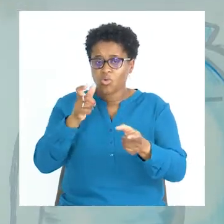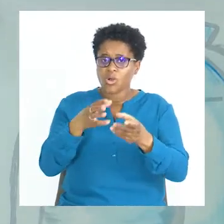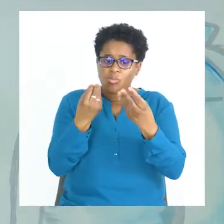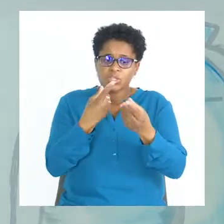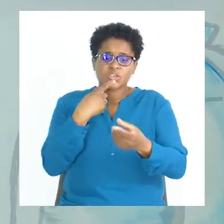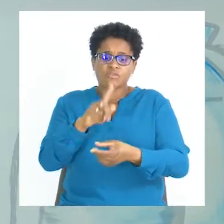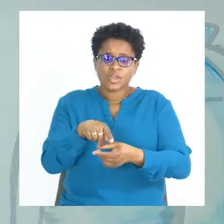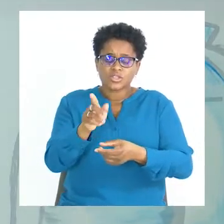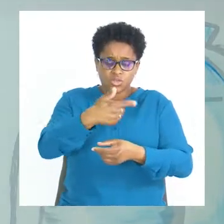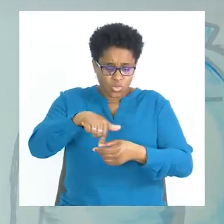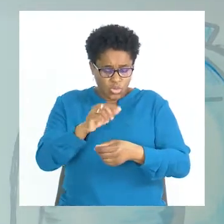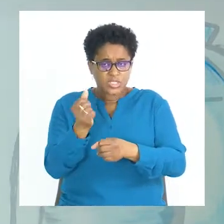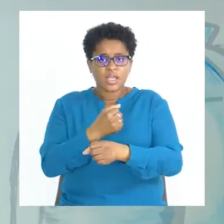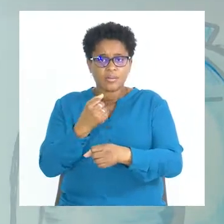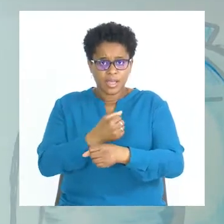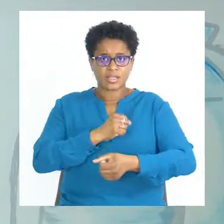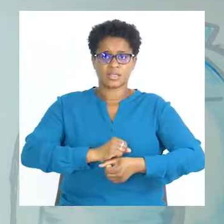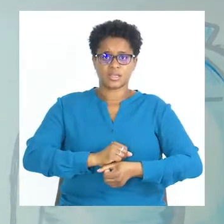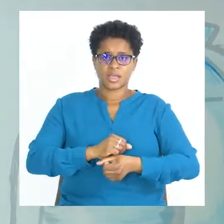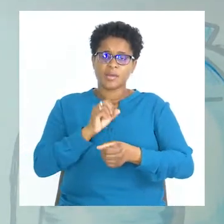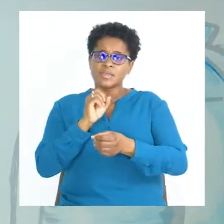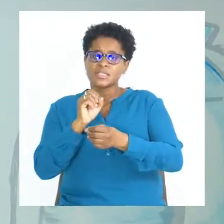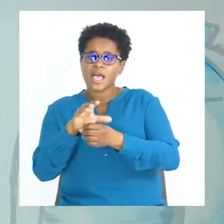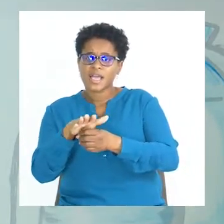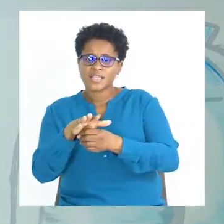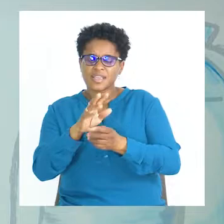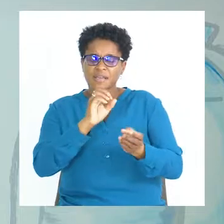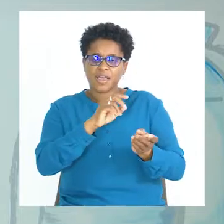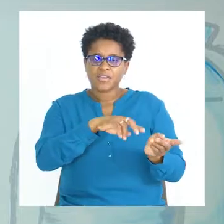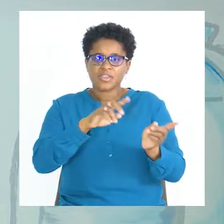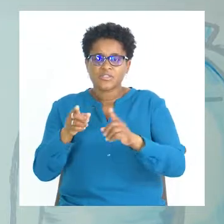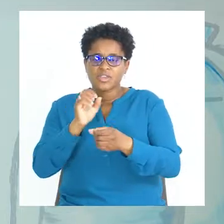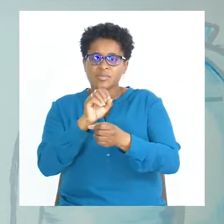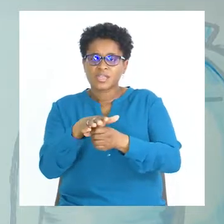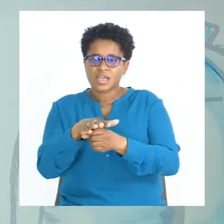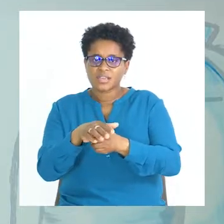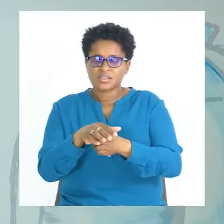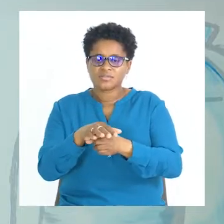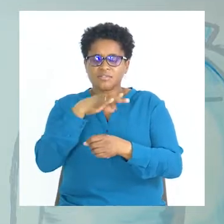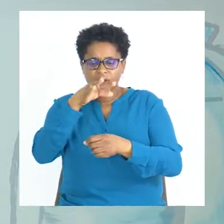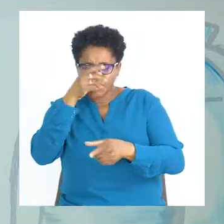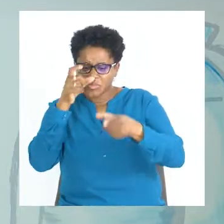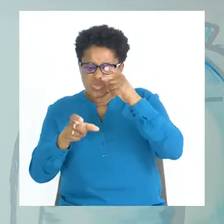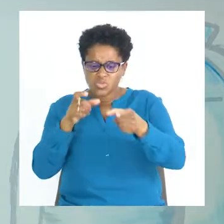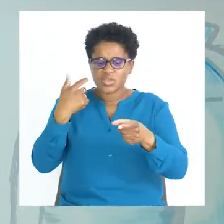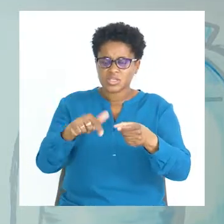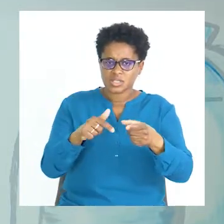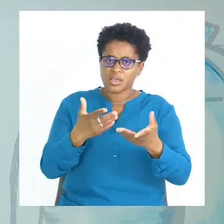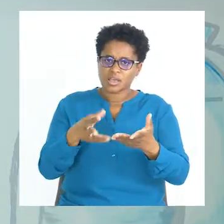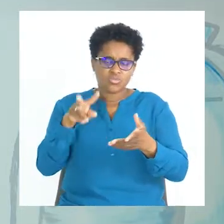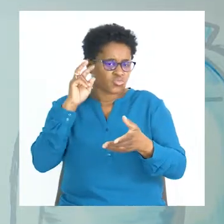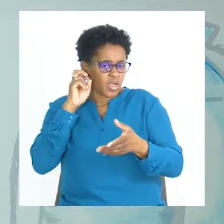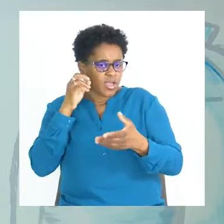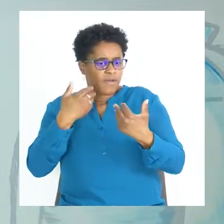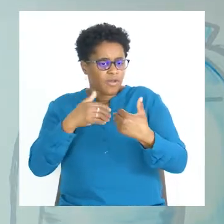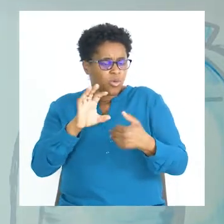pessoa. Muitas vezes a gente trabalha e diz a mensagem, passa a mensagem. Atuamos sobre a pessoa que está a